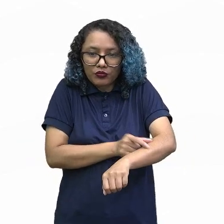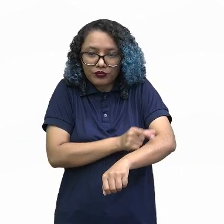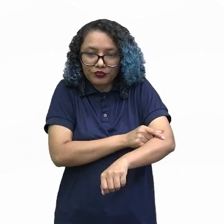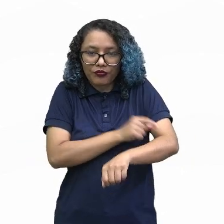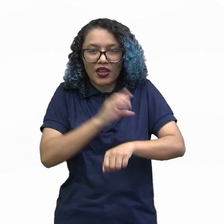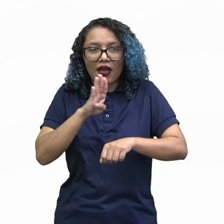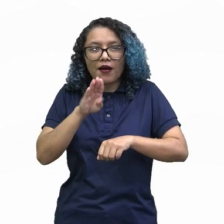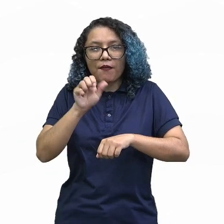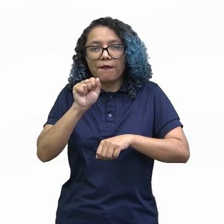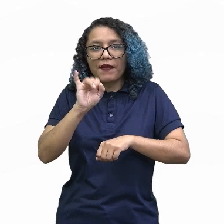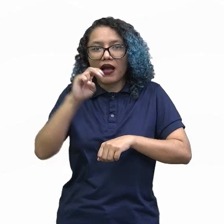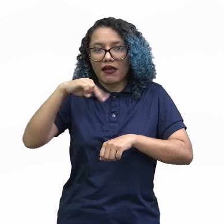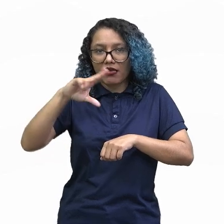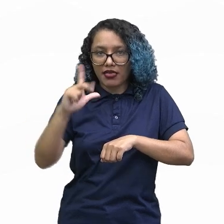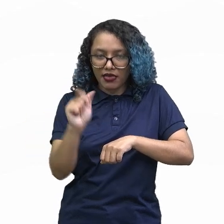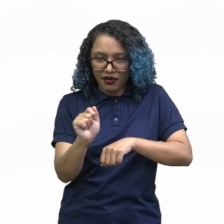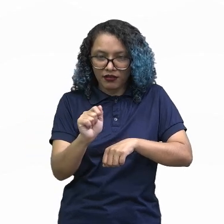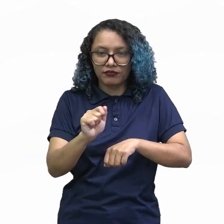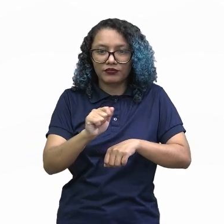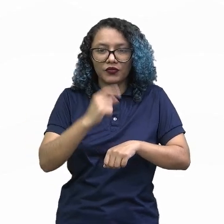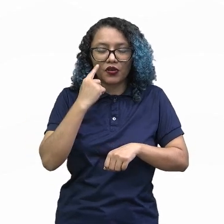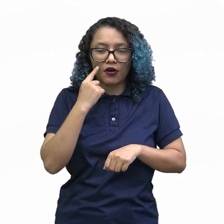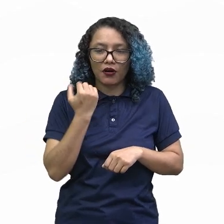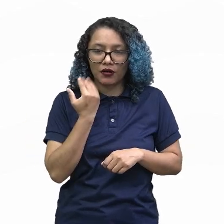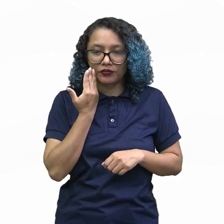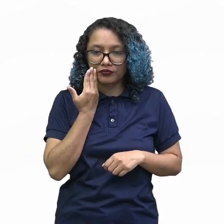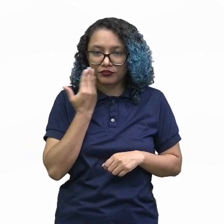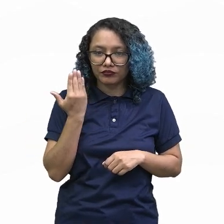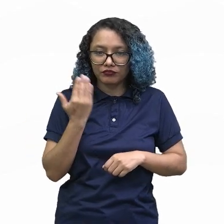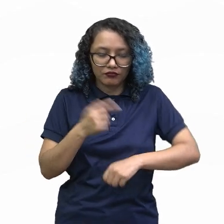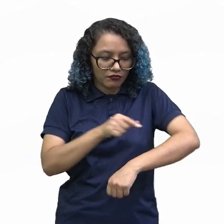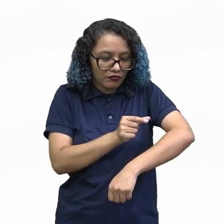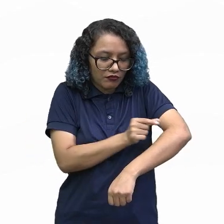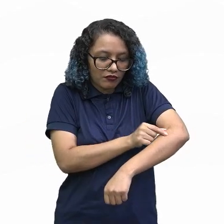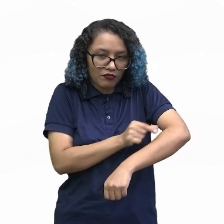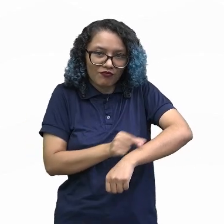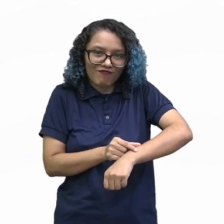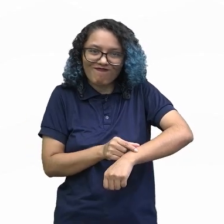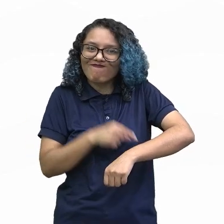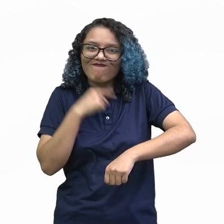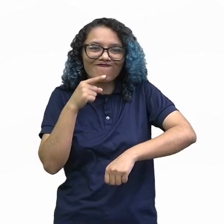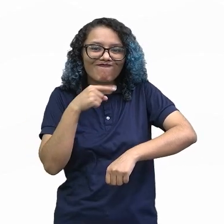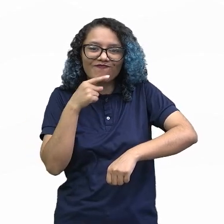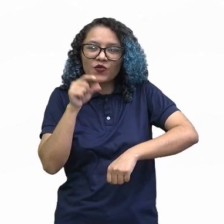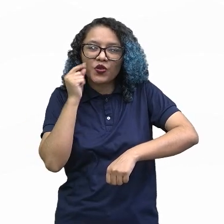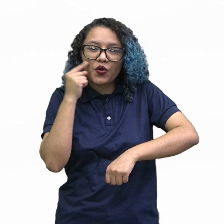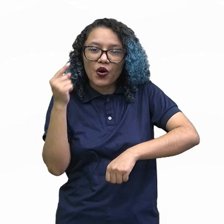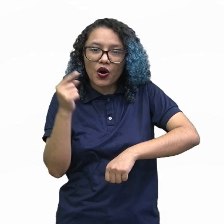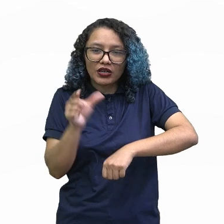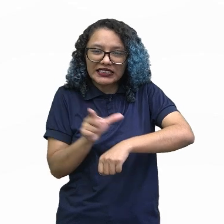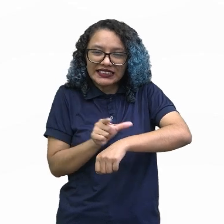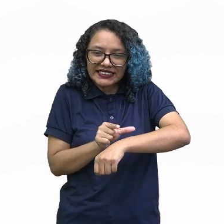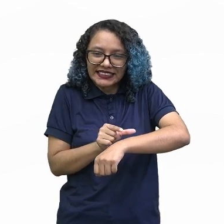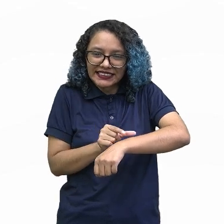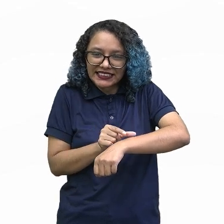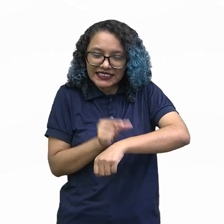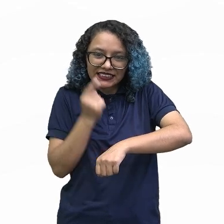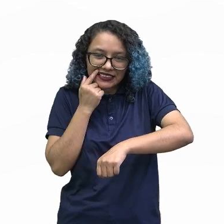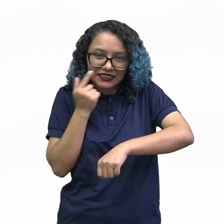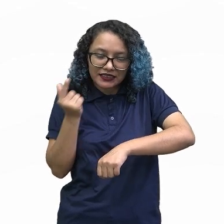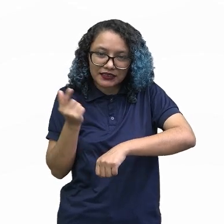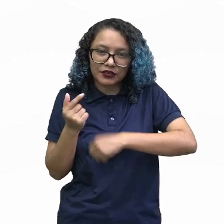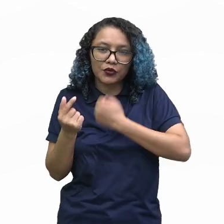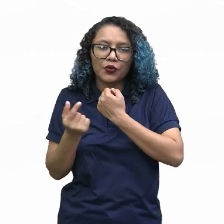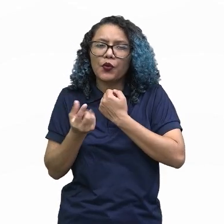mielina, né? Então, vocês observam que ela não está como ela deveria ser, né? Observe que esse tecido ali está sendo